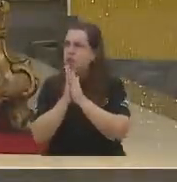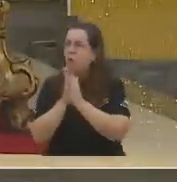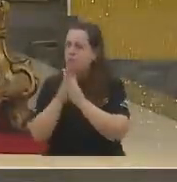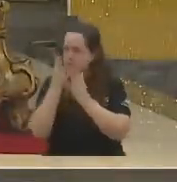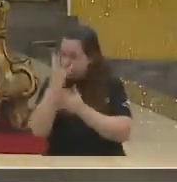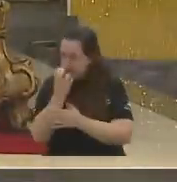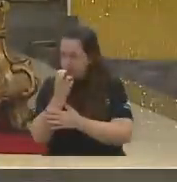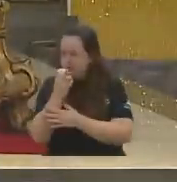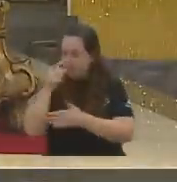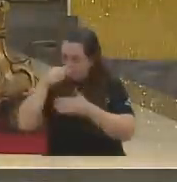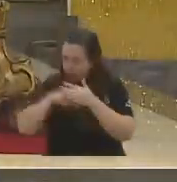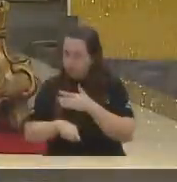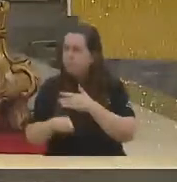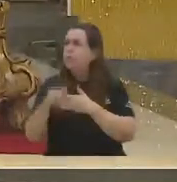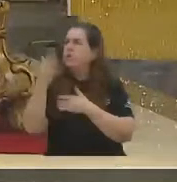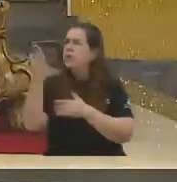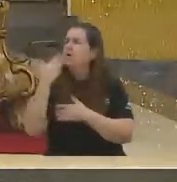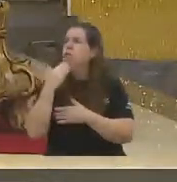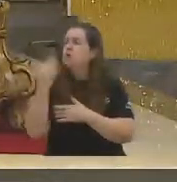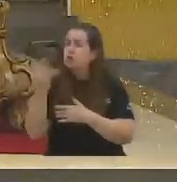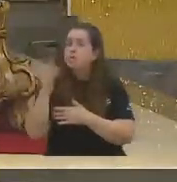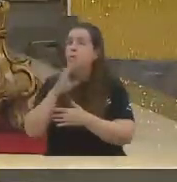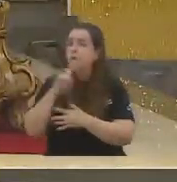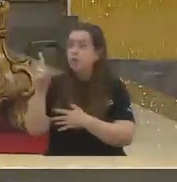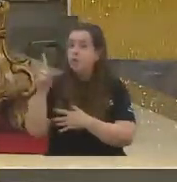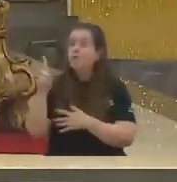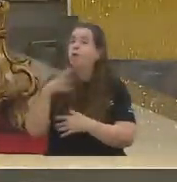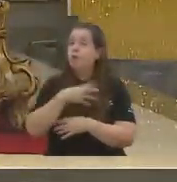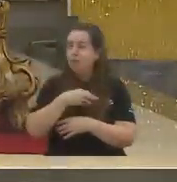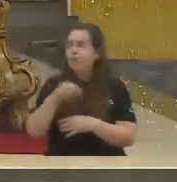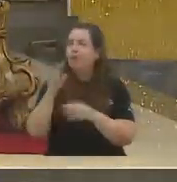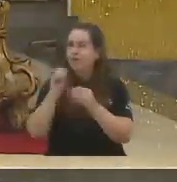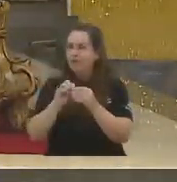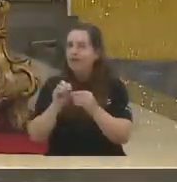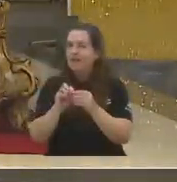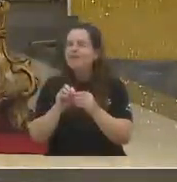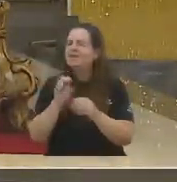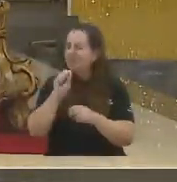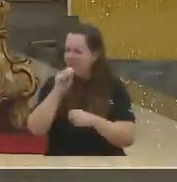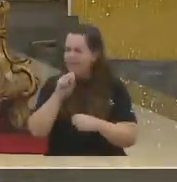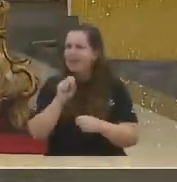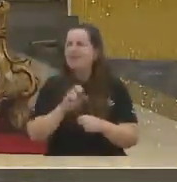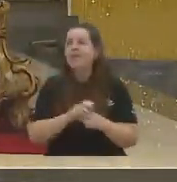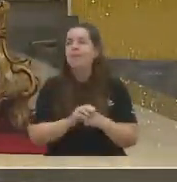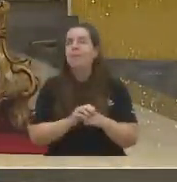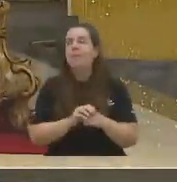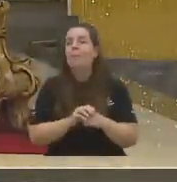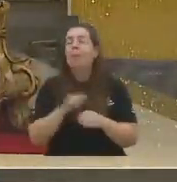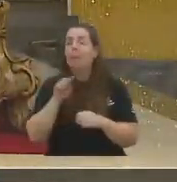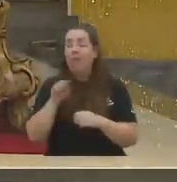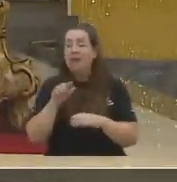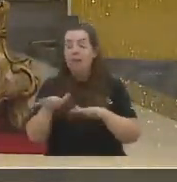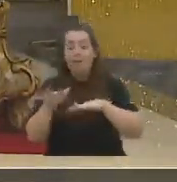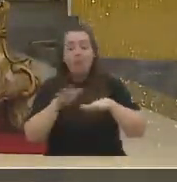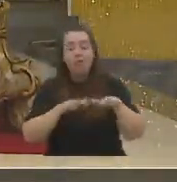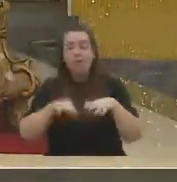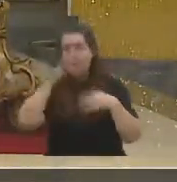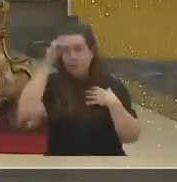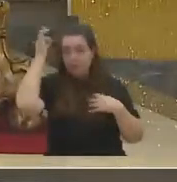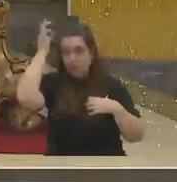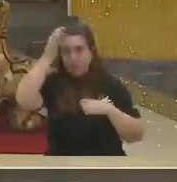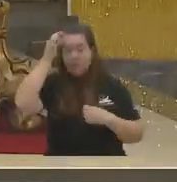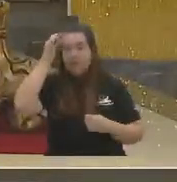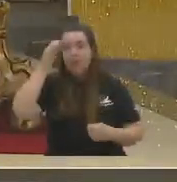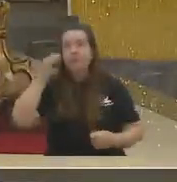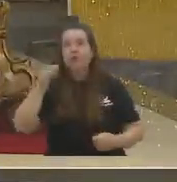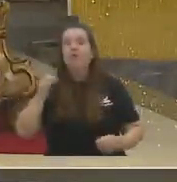um padrão. O padrão de nossa oração é a oração do coração de Jesus, movidos pelo Espírito Santo.